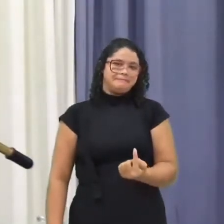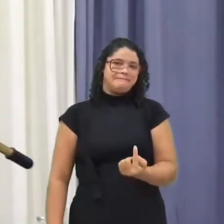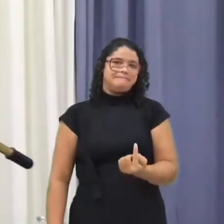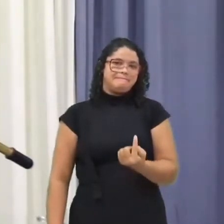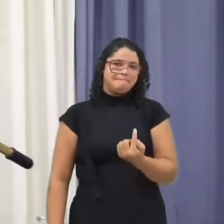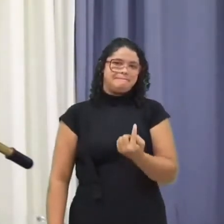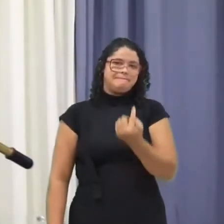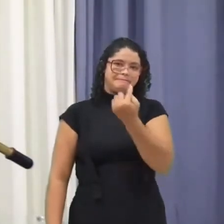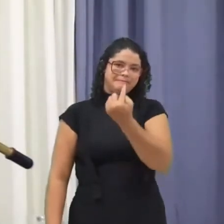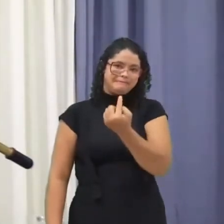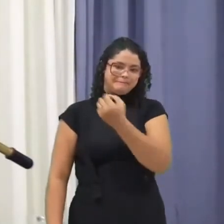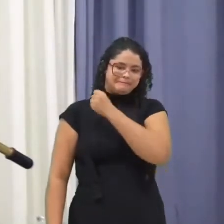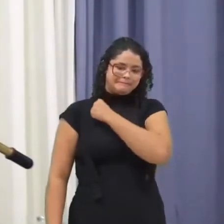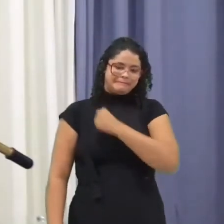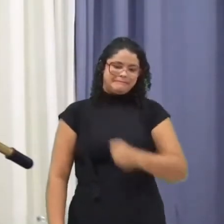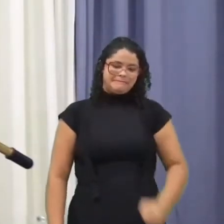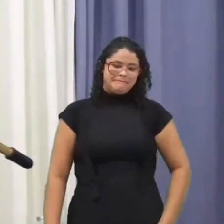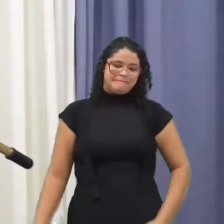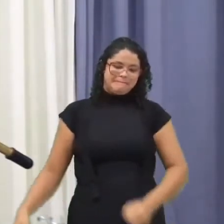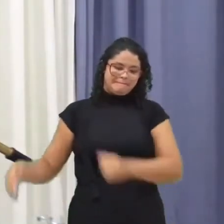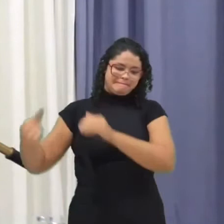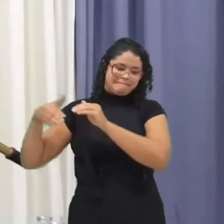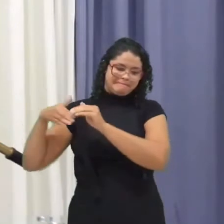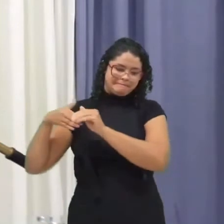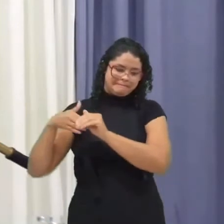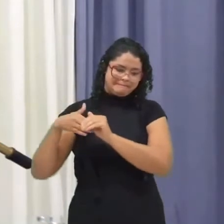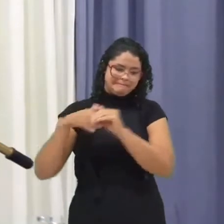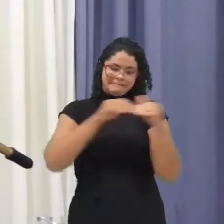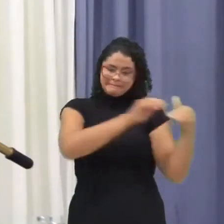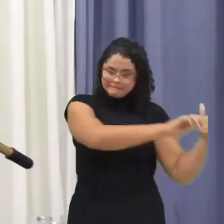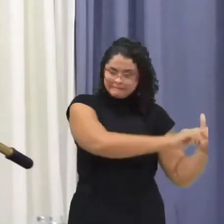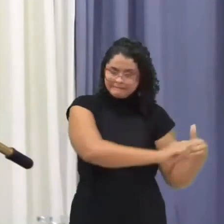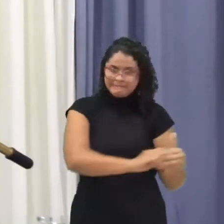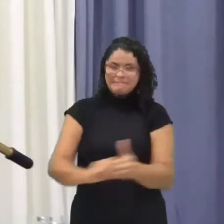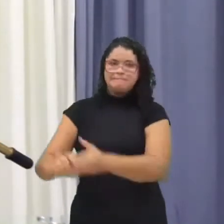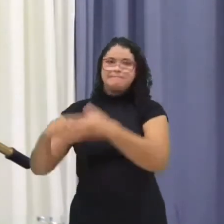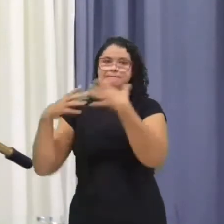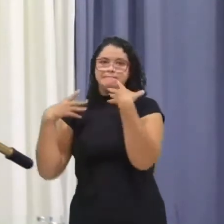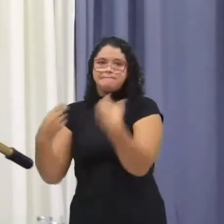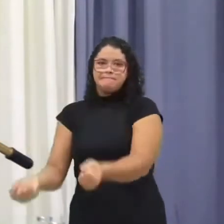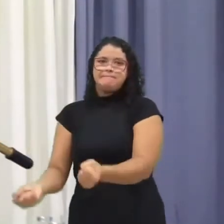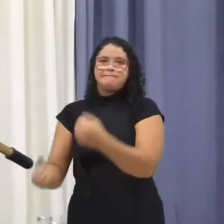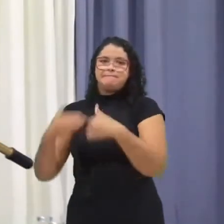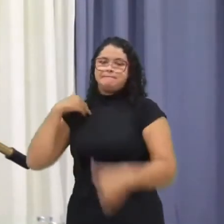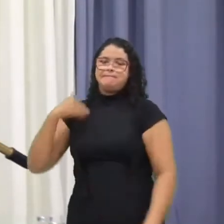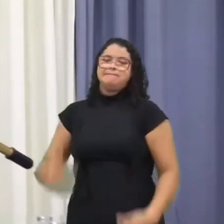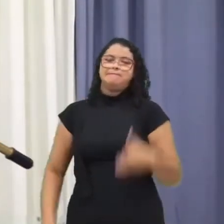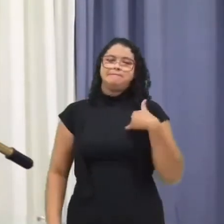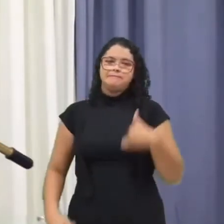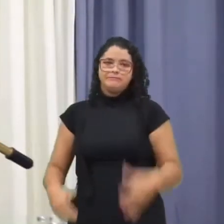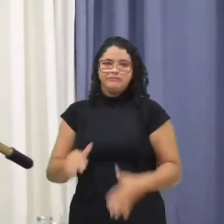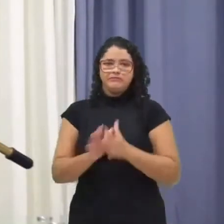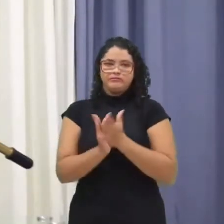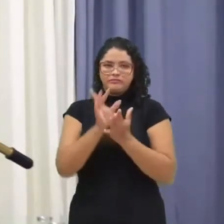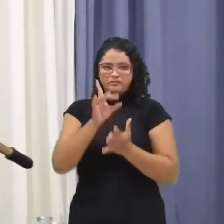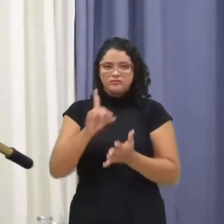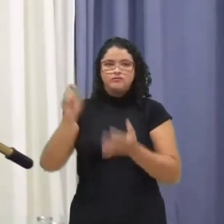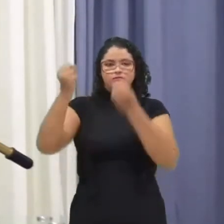serão trazidos para receber em seus corpos. E aí a palavra de Deus vai nos